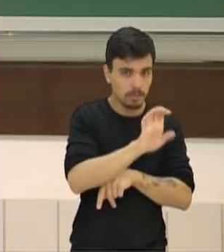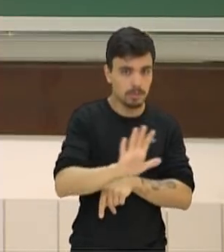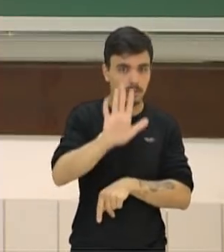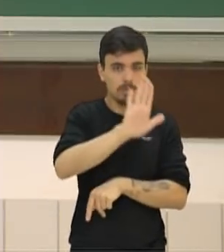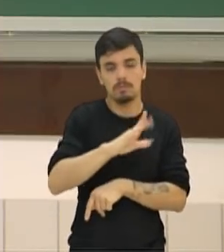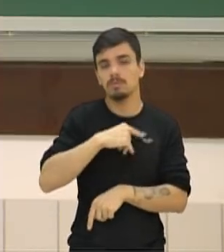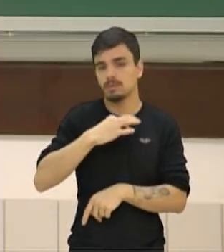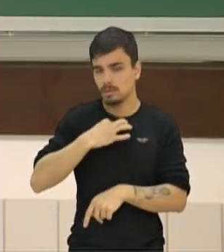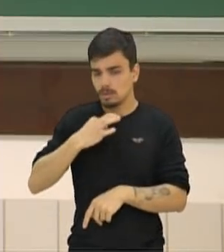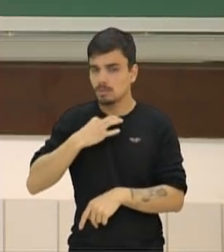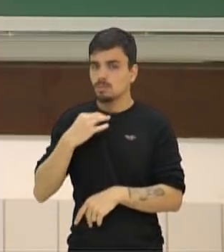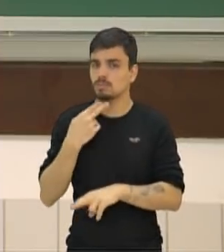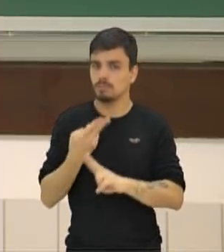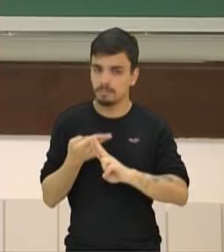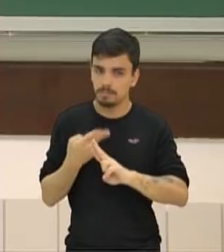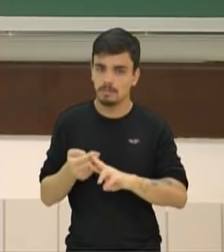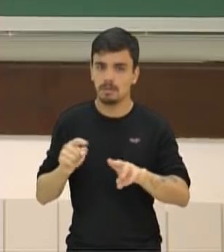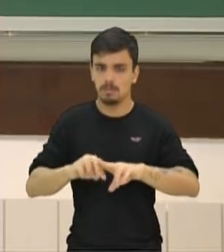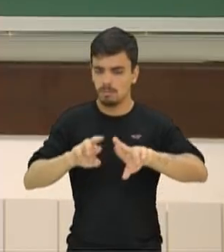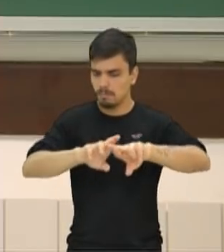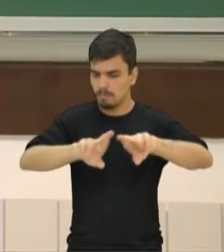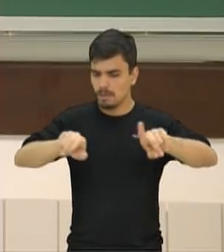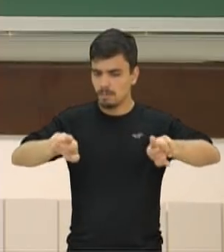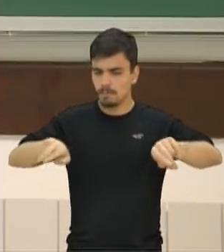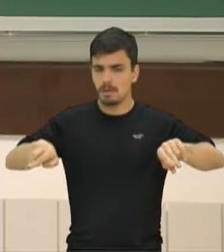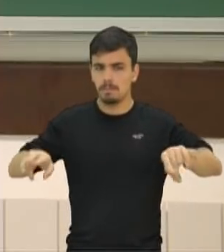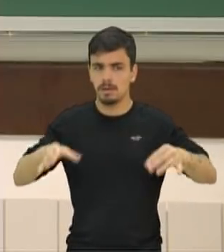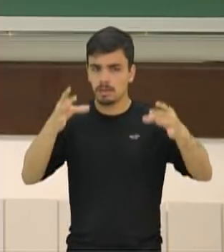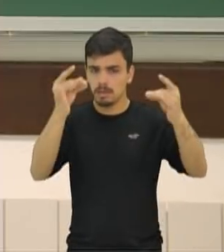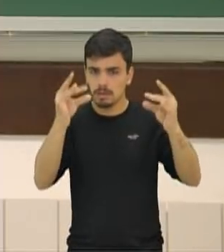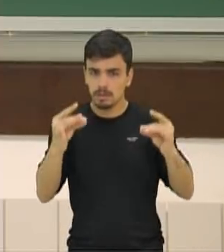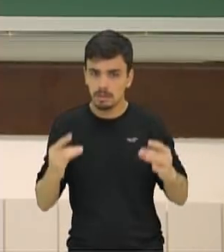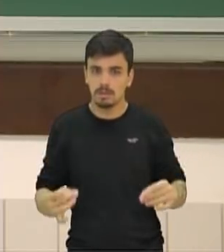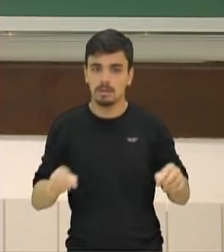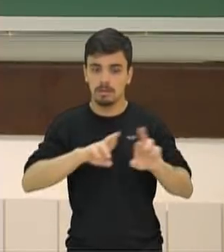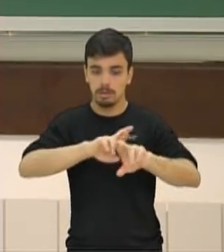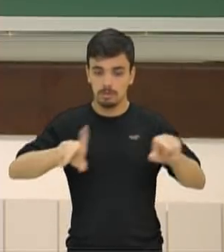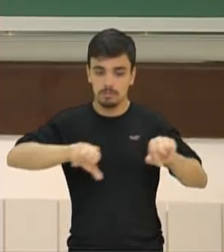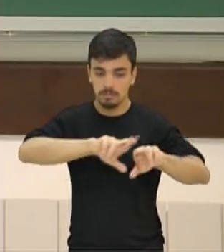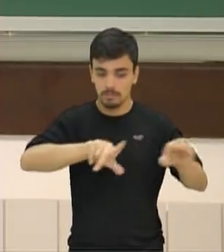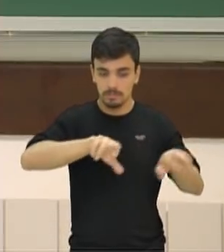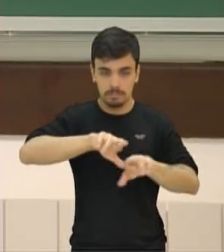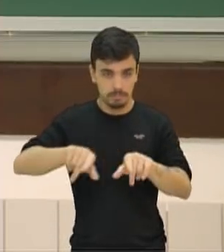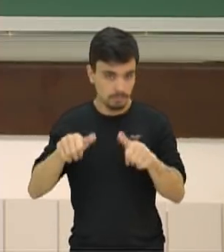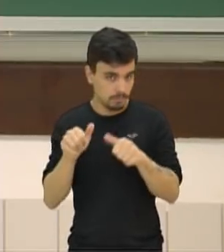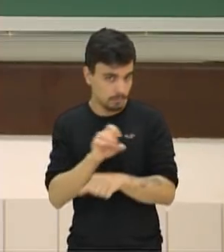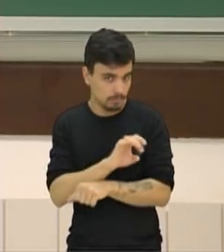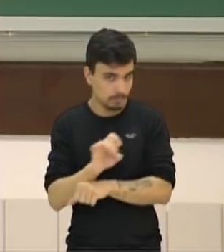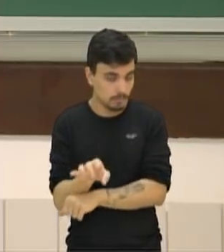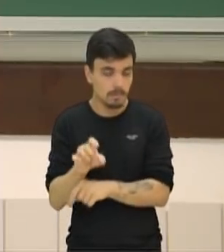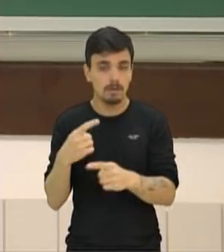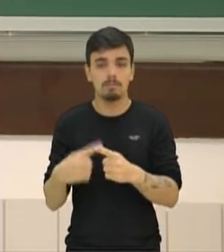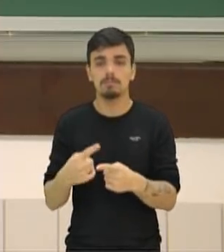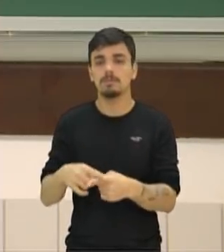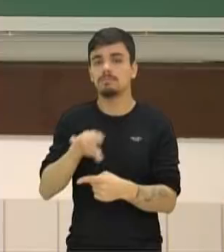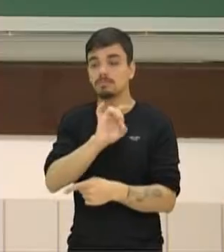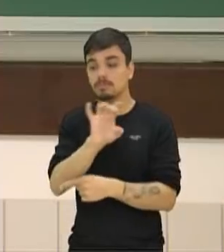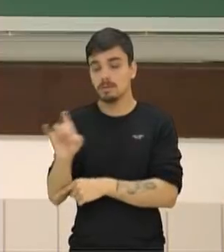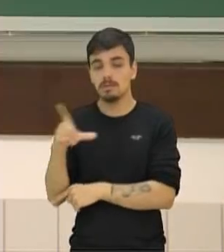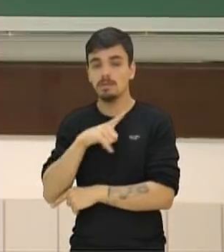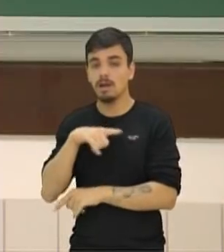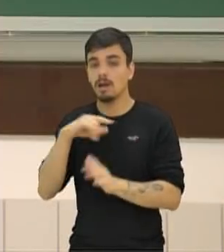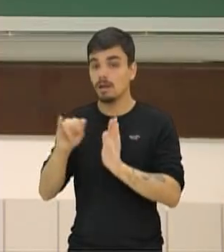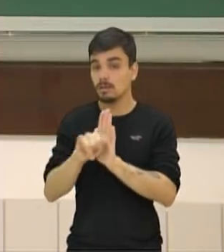todos vestidos. Enfim, são vários detalhes que diferenciam um povo do outro, porque cada um tem a sua